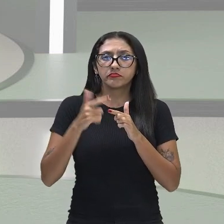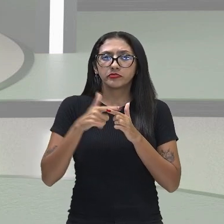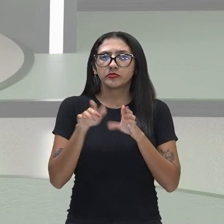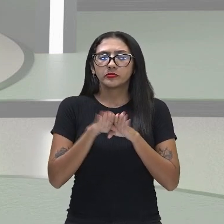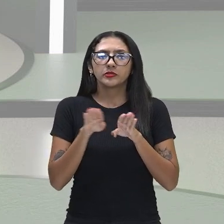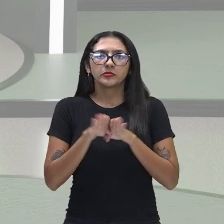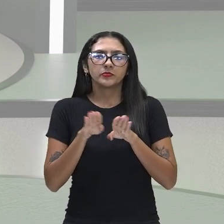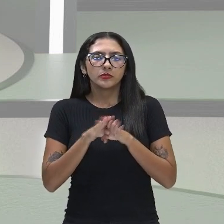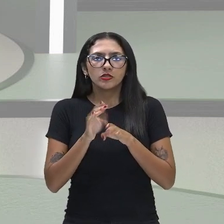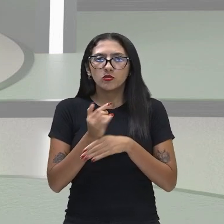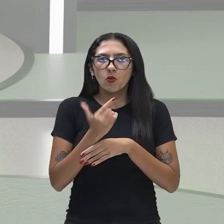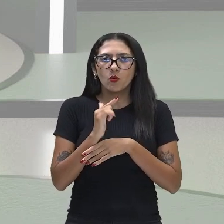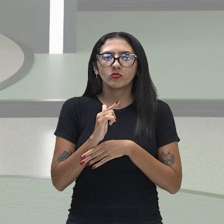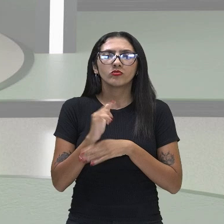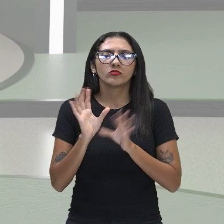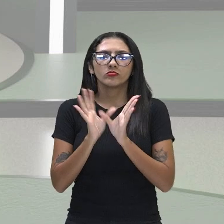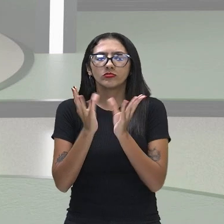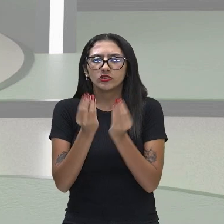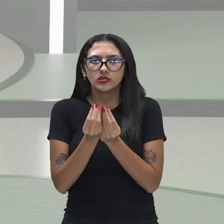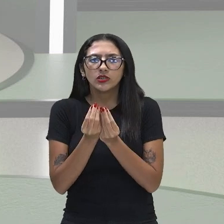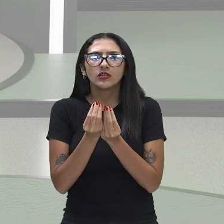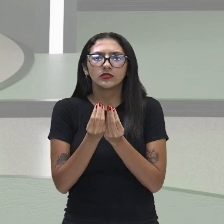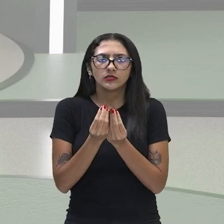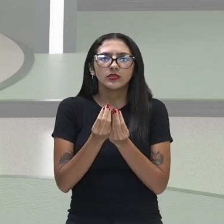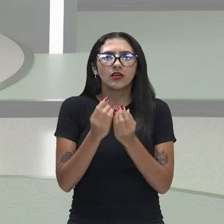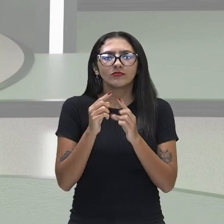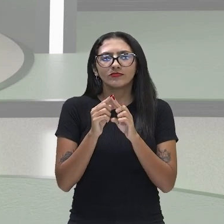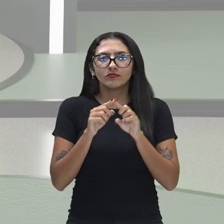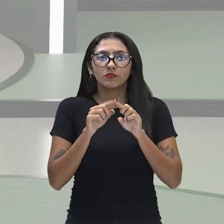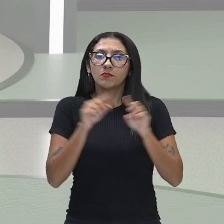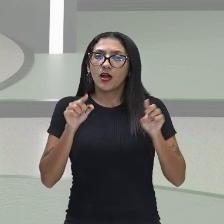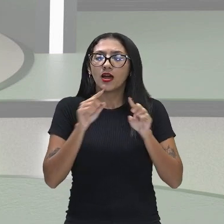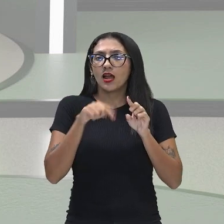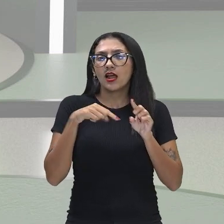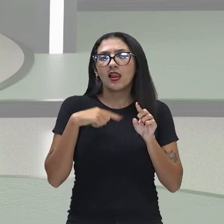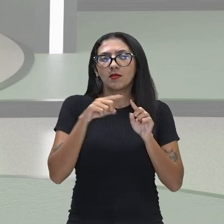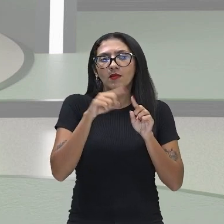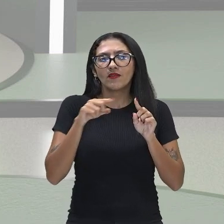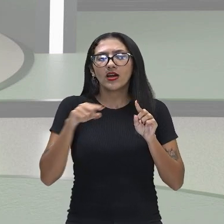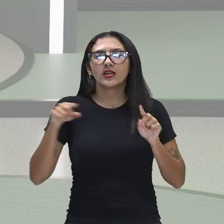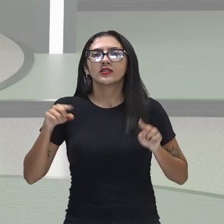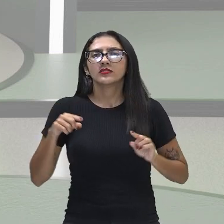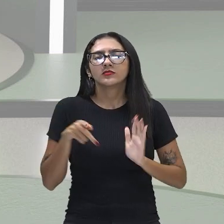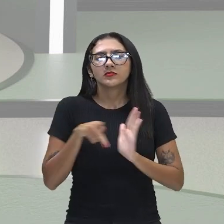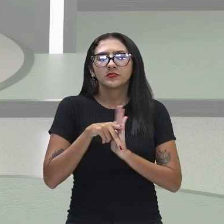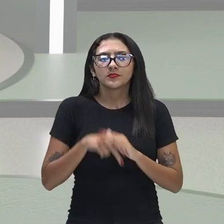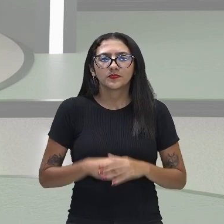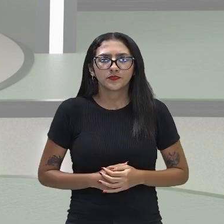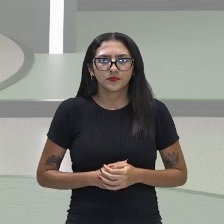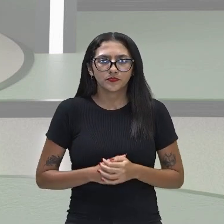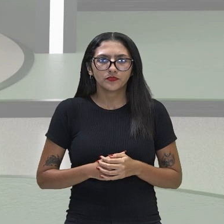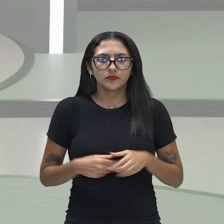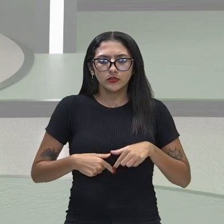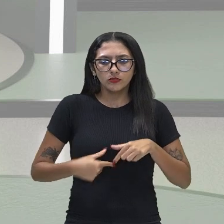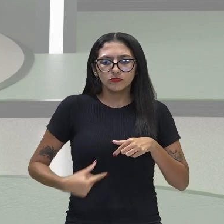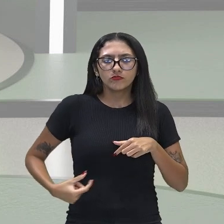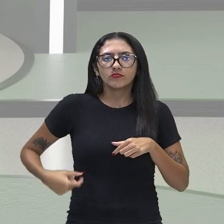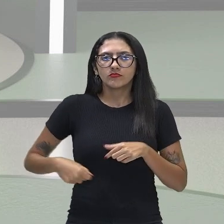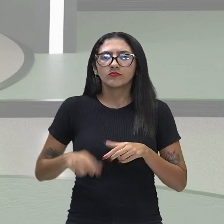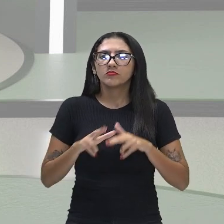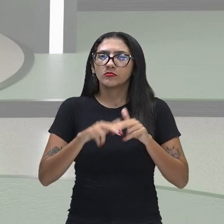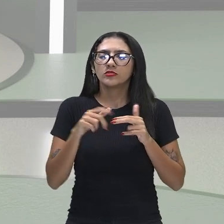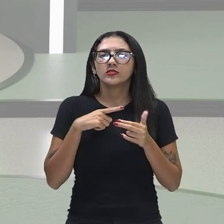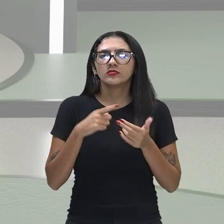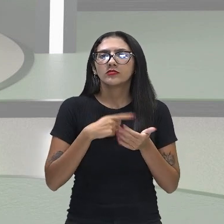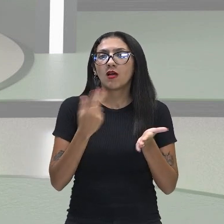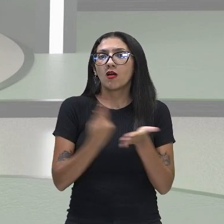de glucagon também, e aí cria um descontrole, tá bom, desse órgão, levando a uma diabetes, uma doença